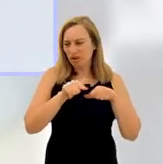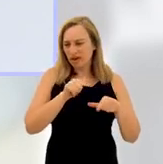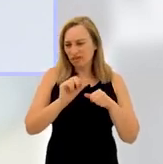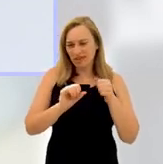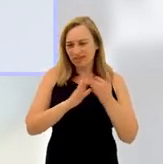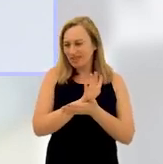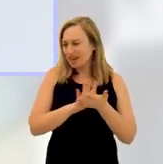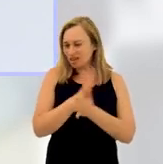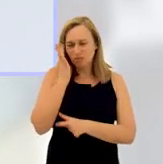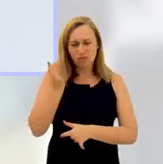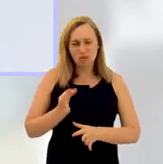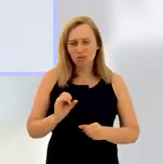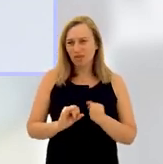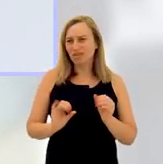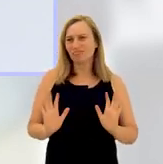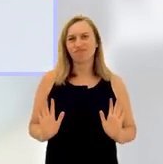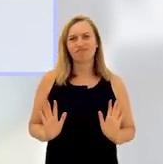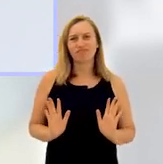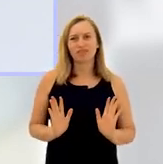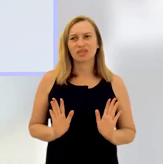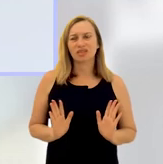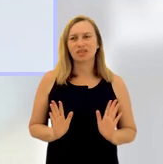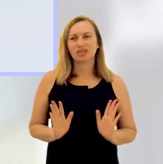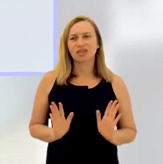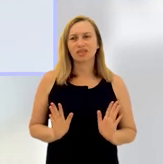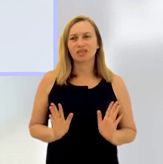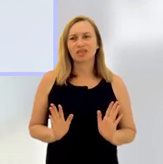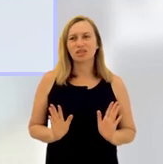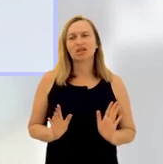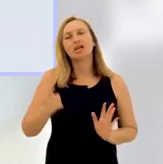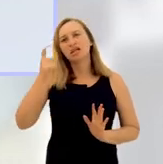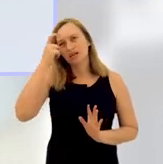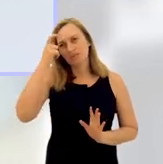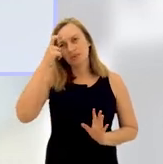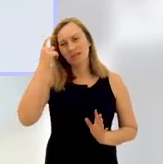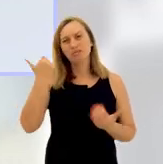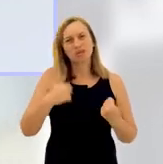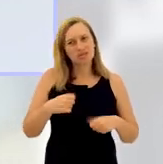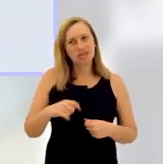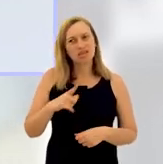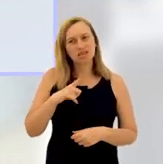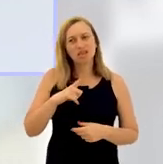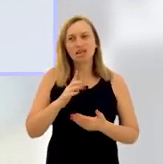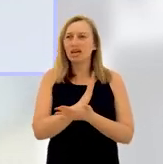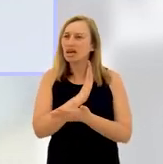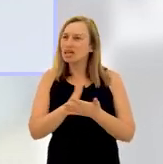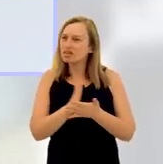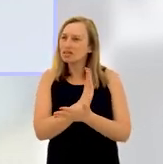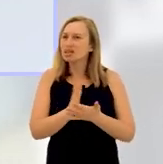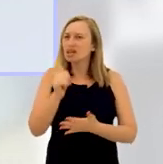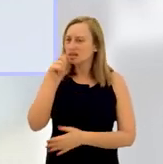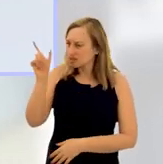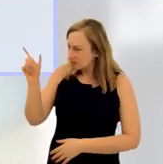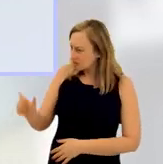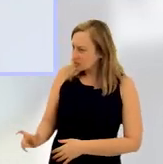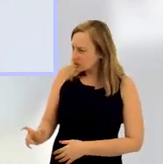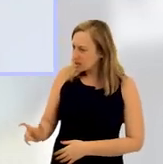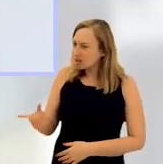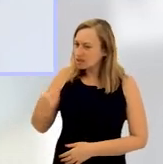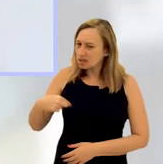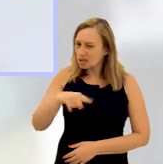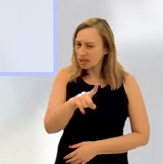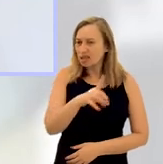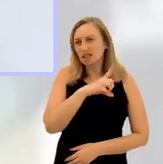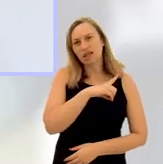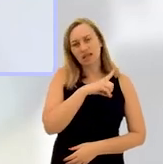fazer nada, e eu não sei o que fazer. A gente tem que ter em mente que por muitas das vezes essa mulher já pode